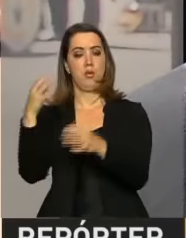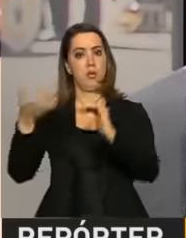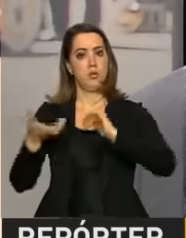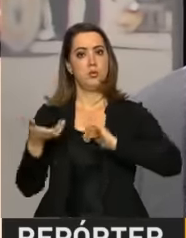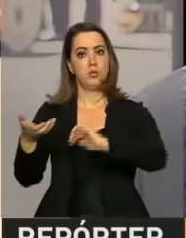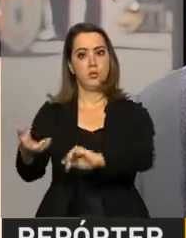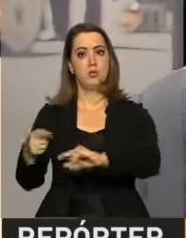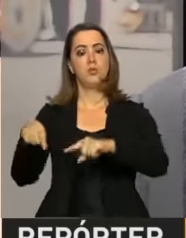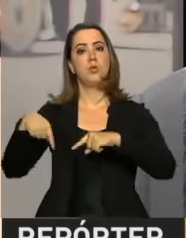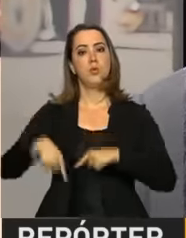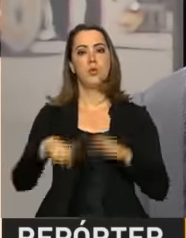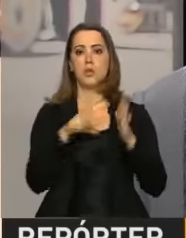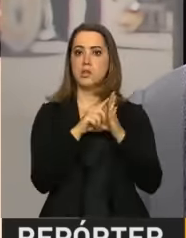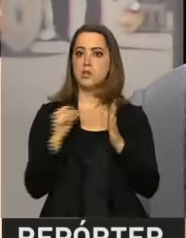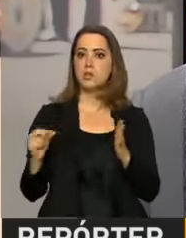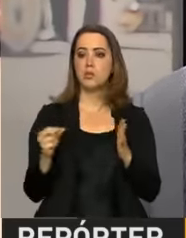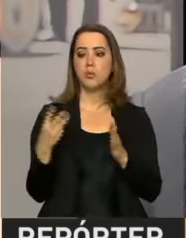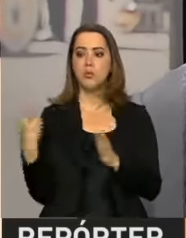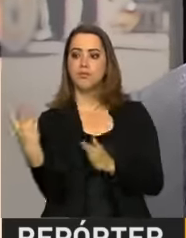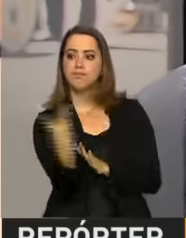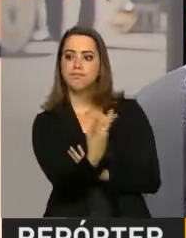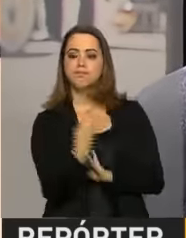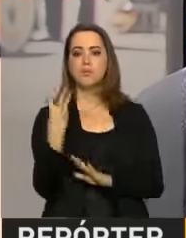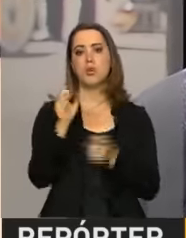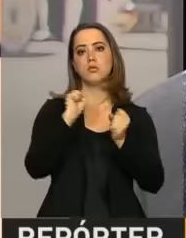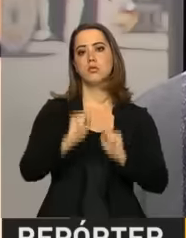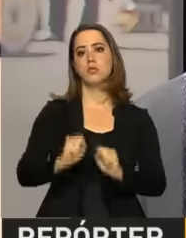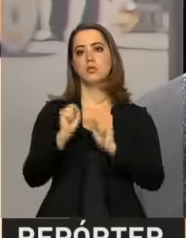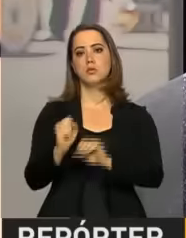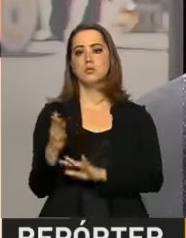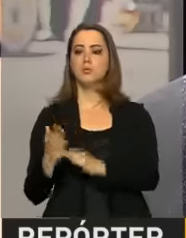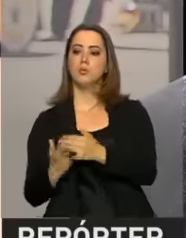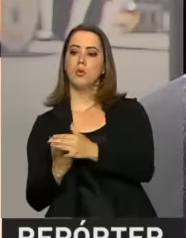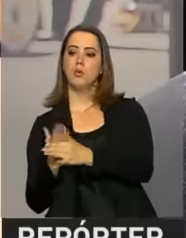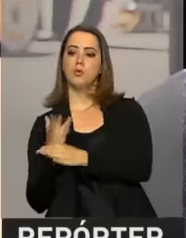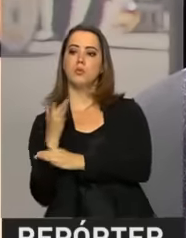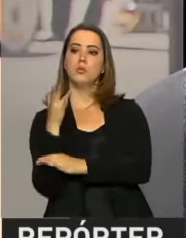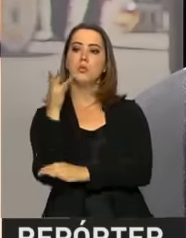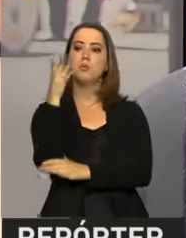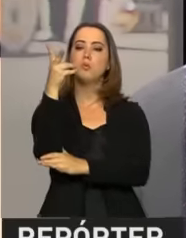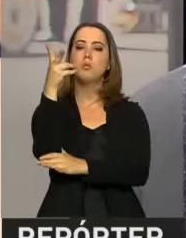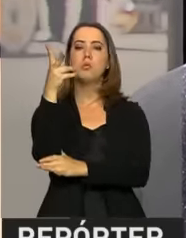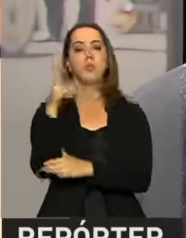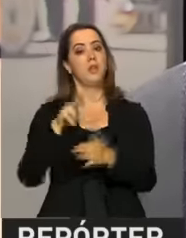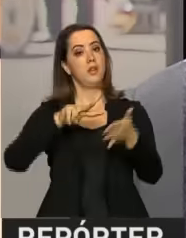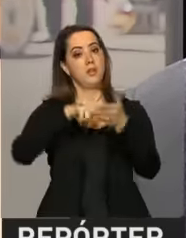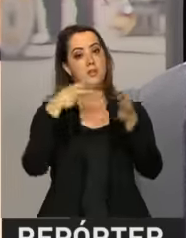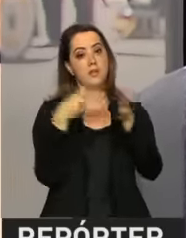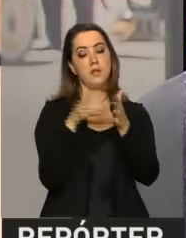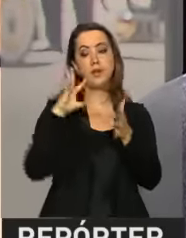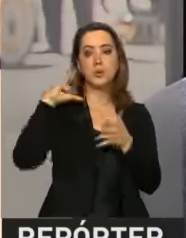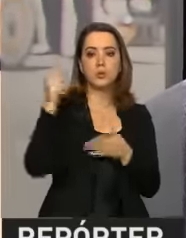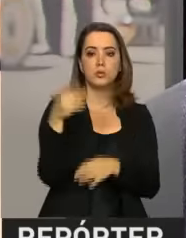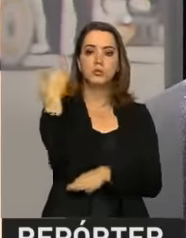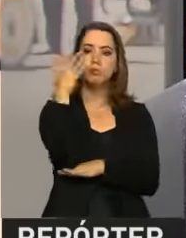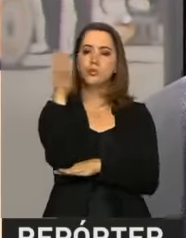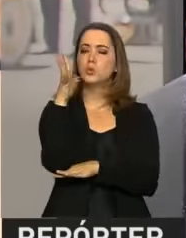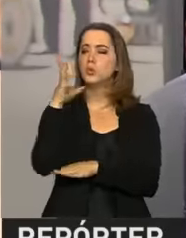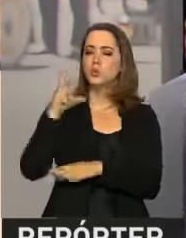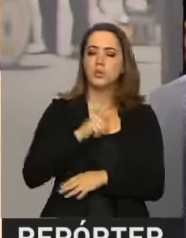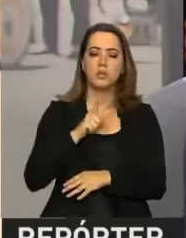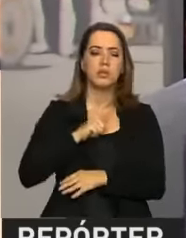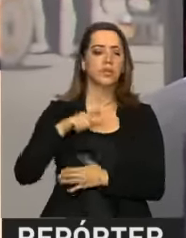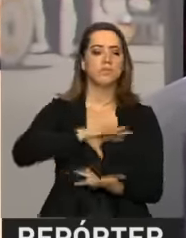essa bandeira que representa todas as bandeiras nacionais que estão nesse momento nos nossos navios